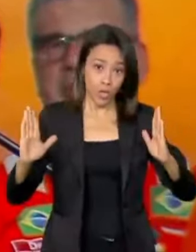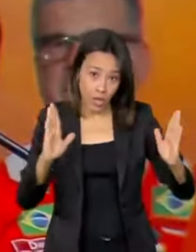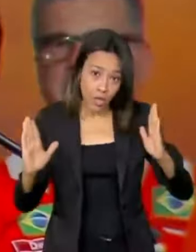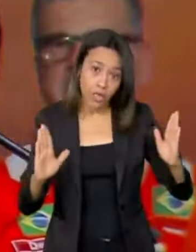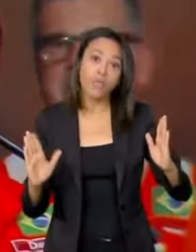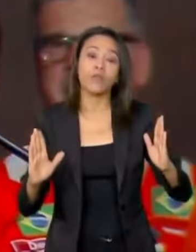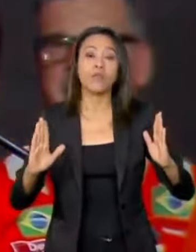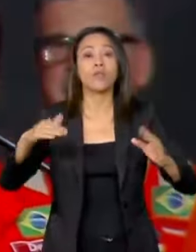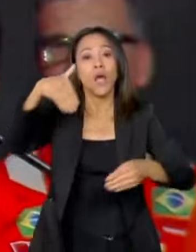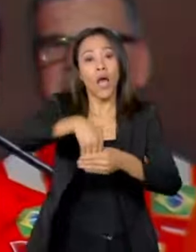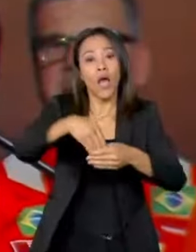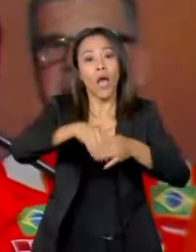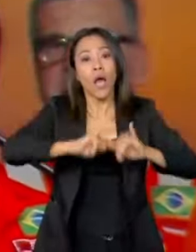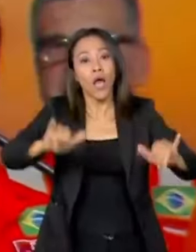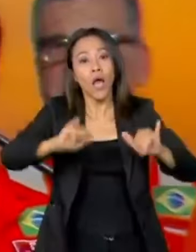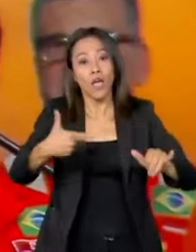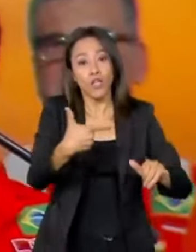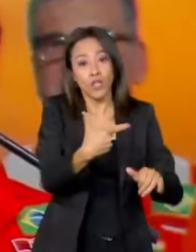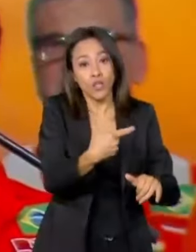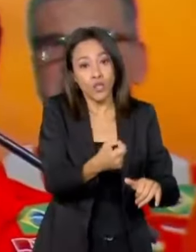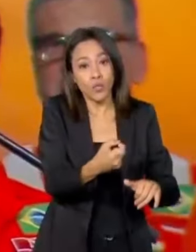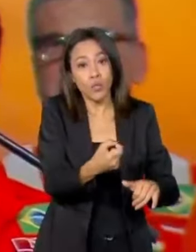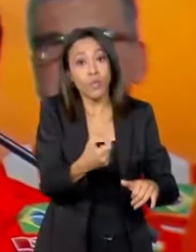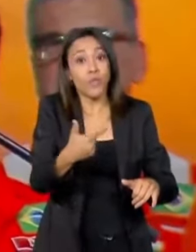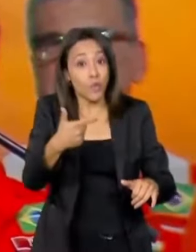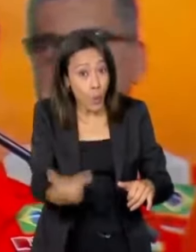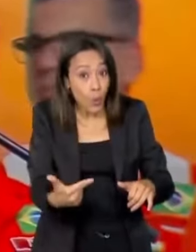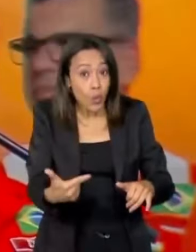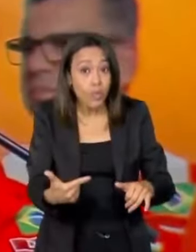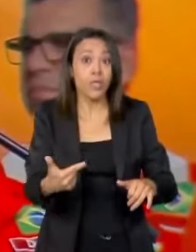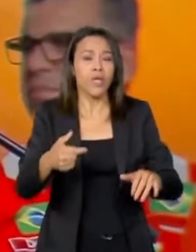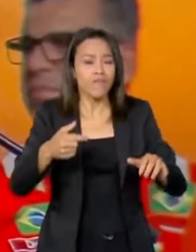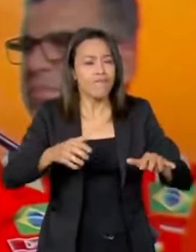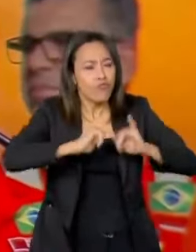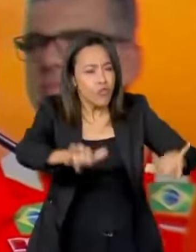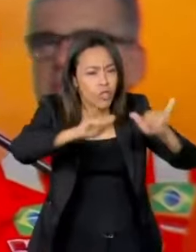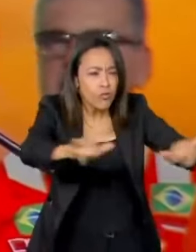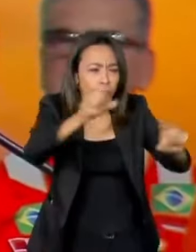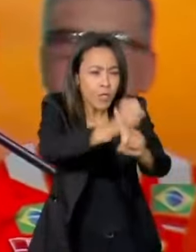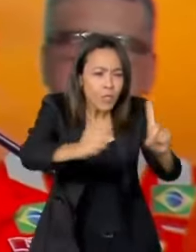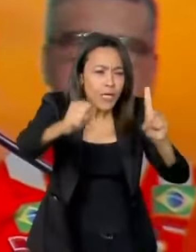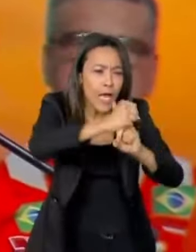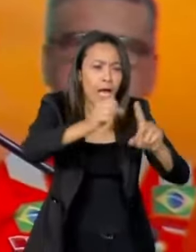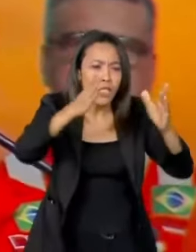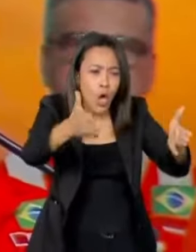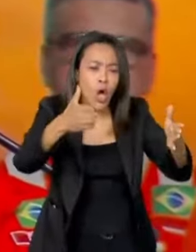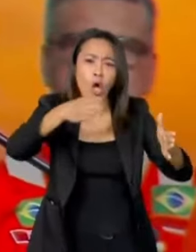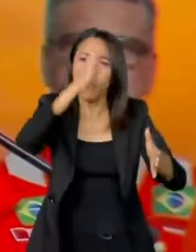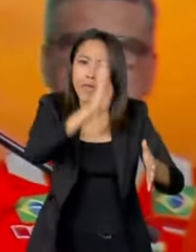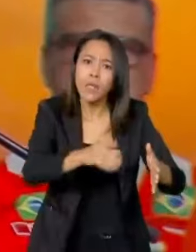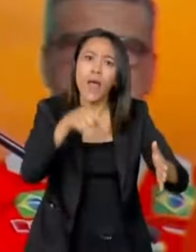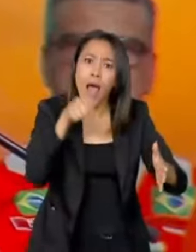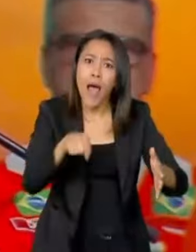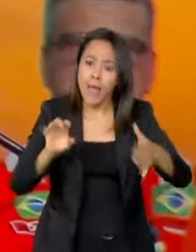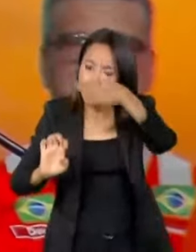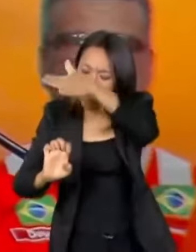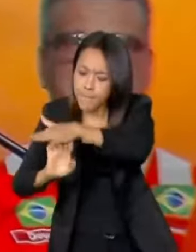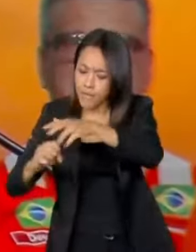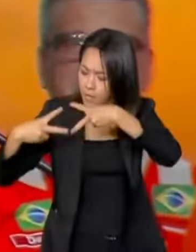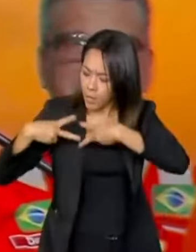2002 para tentar convencer a sociedade brasileira que a Petrobras poderia ser uma empresa mais